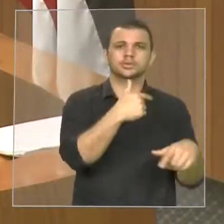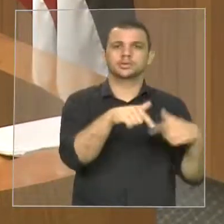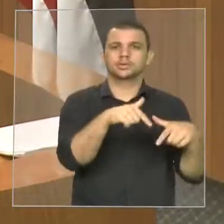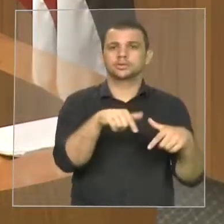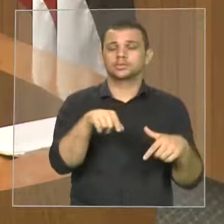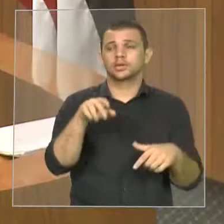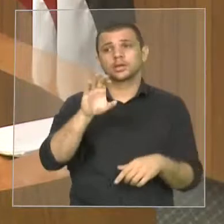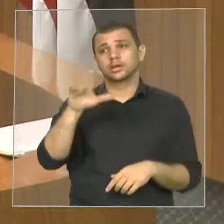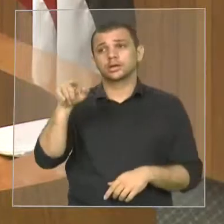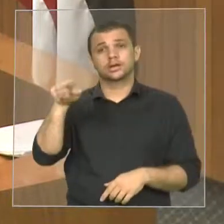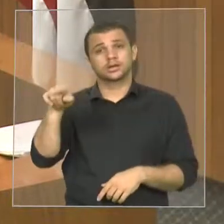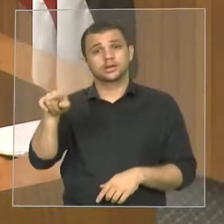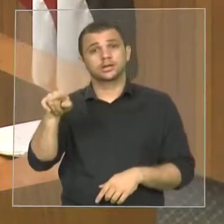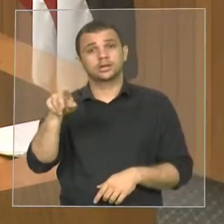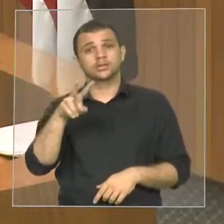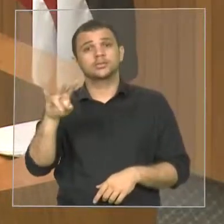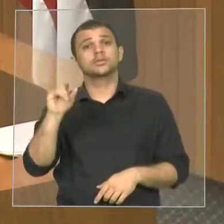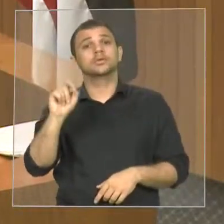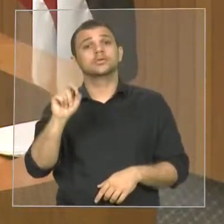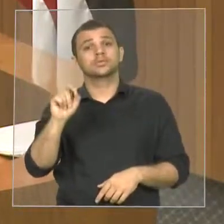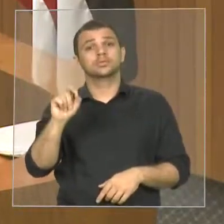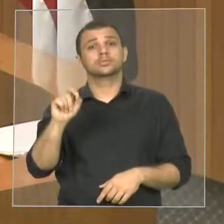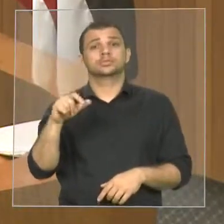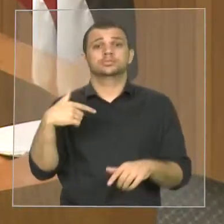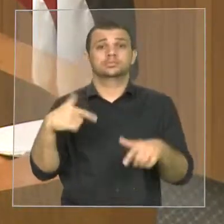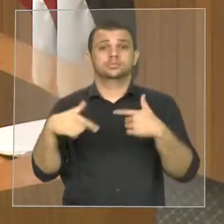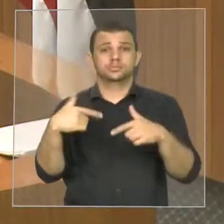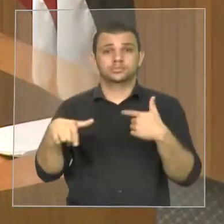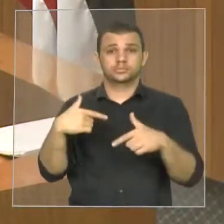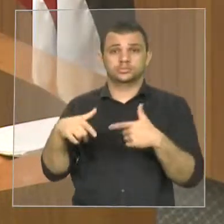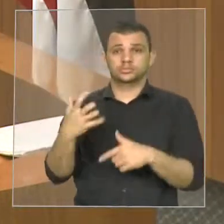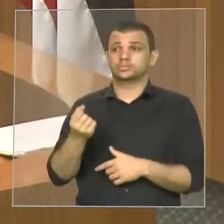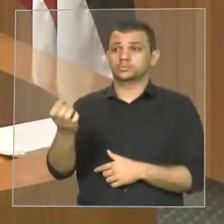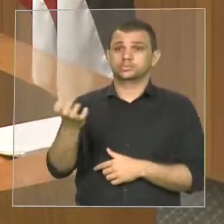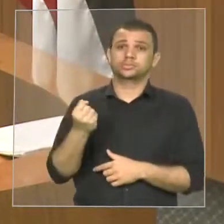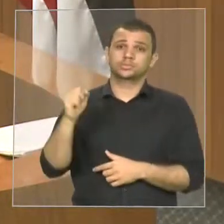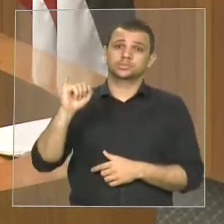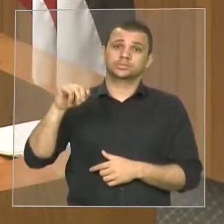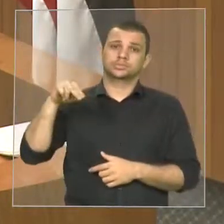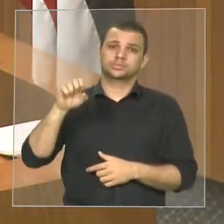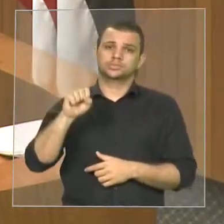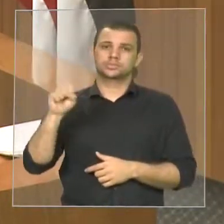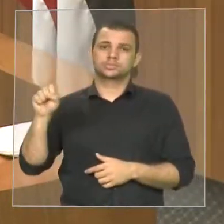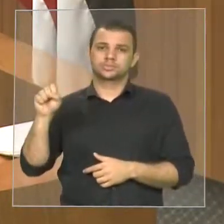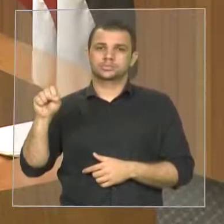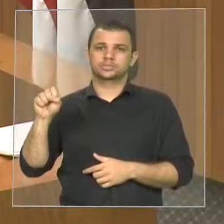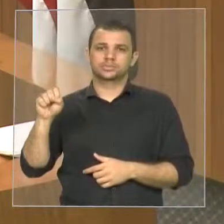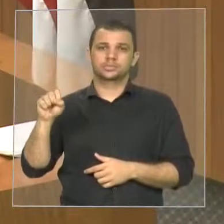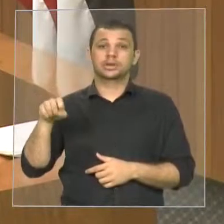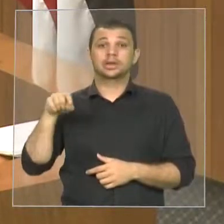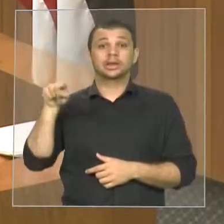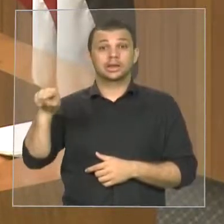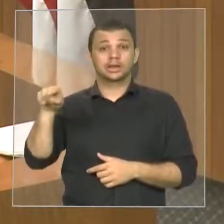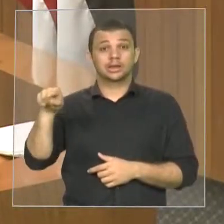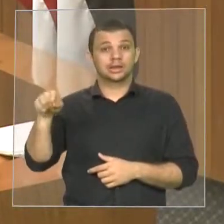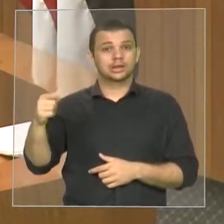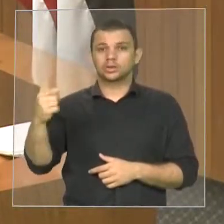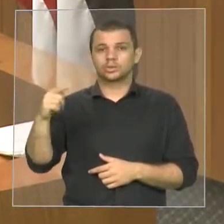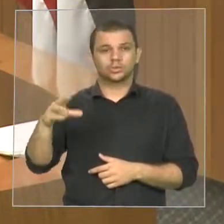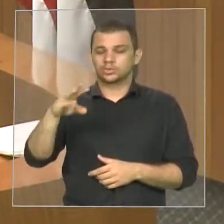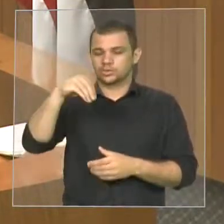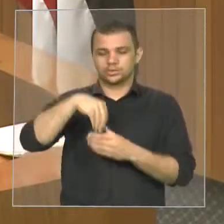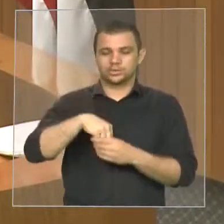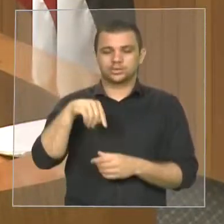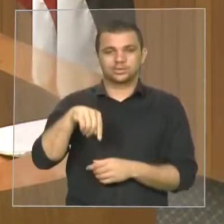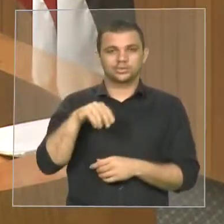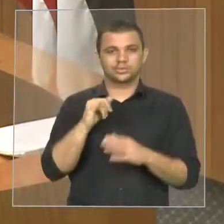ser contribuinte do regime geral de previdência, que é o INSS, e não do Instituto de Previdência. Daí